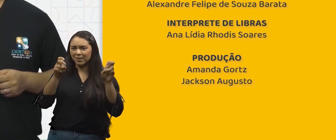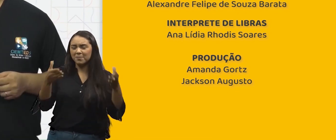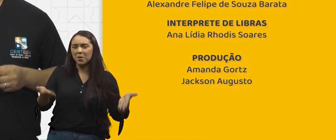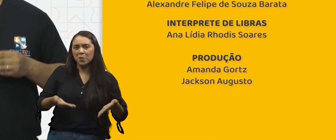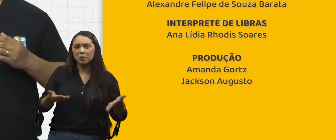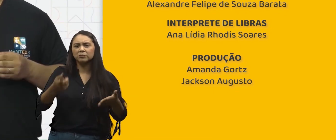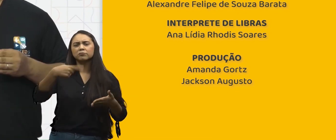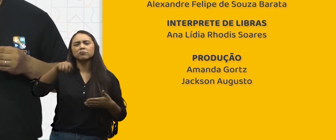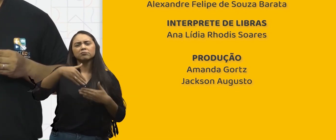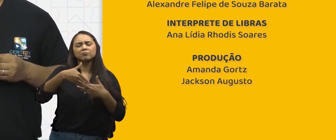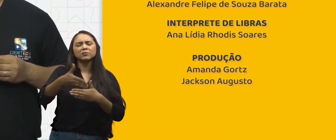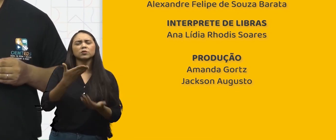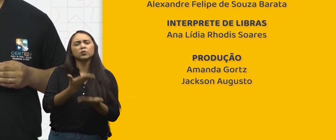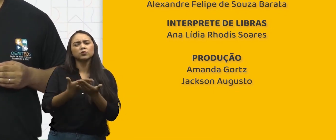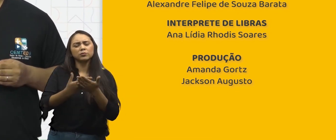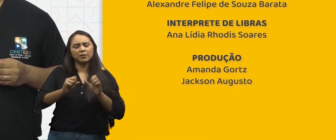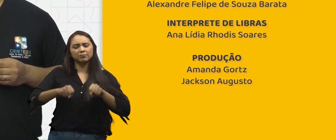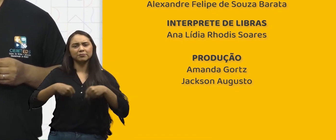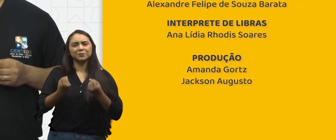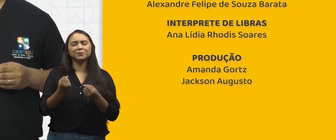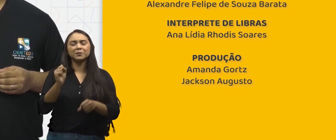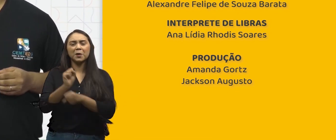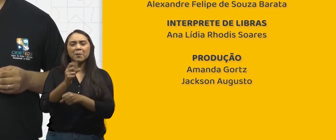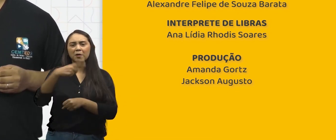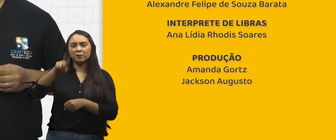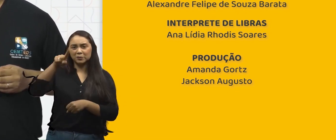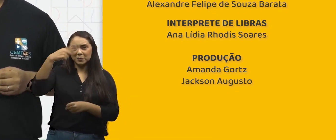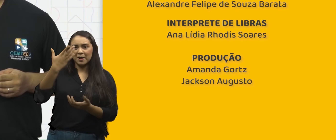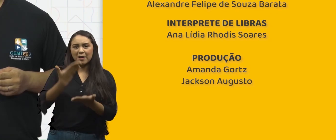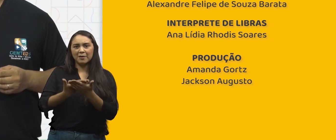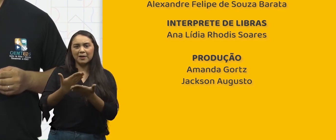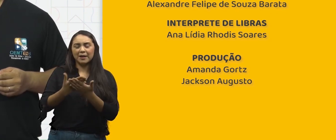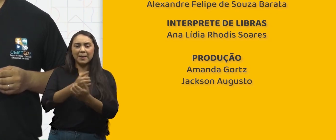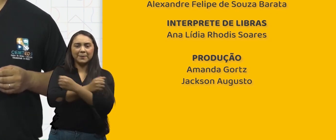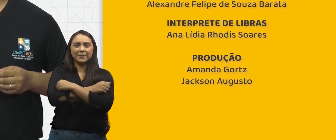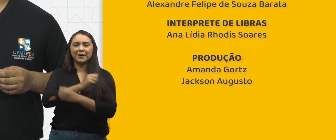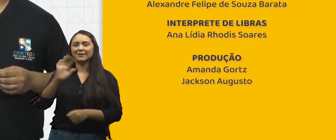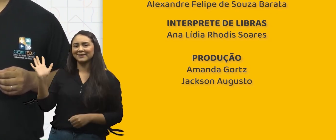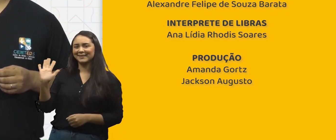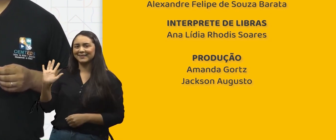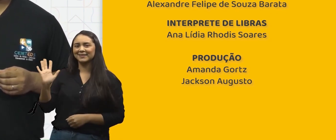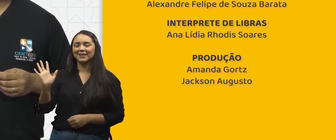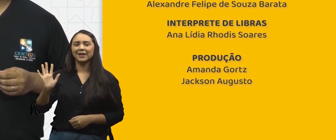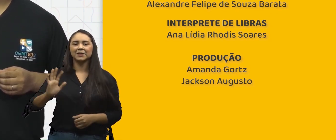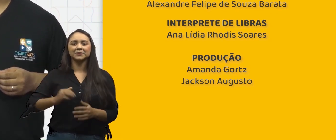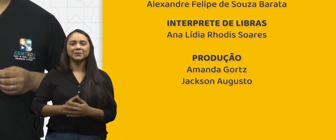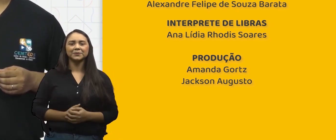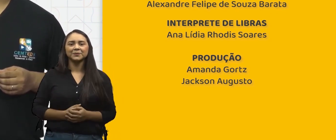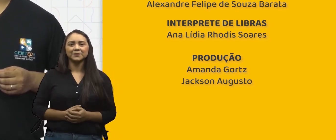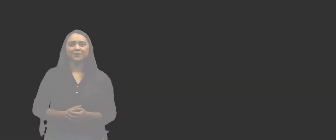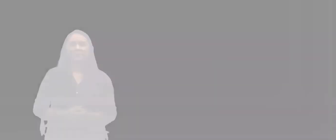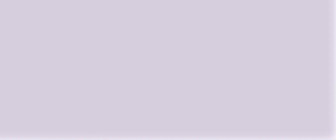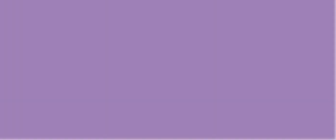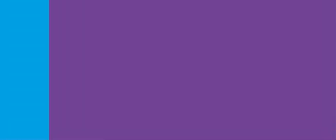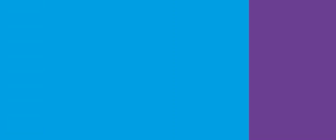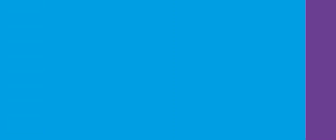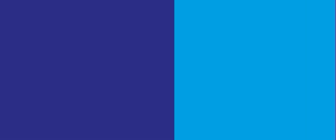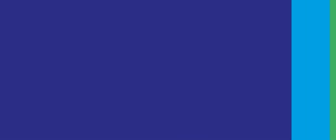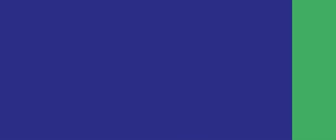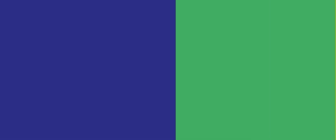Procure sempre estudar, se esforce. Vejo você aqui na próxima aula. Tchau, tchau, um grande abraço e até lá!